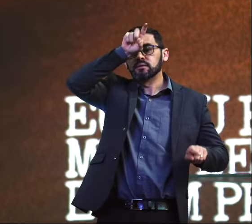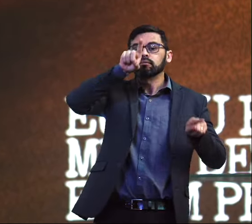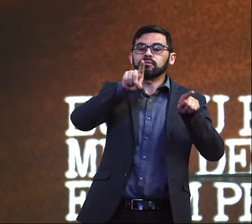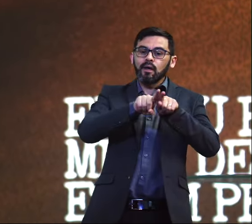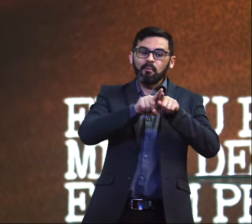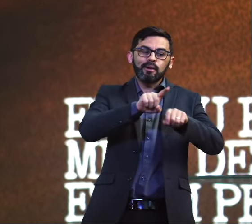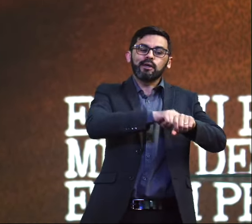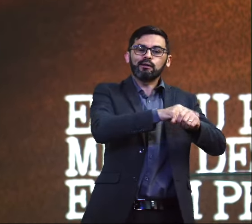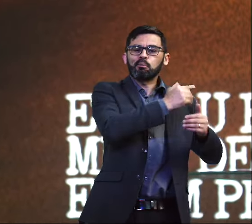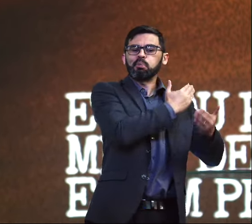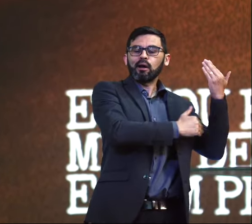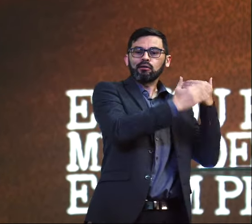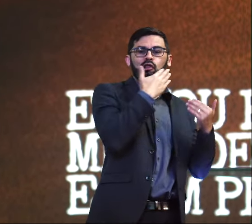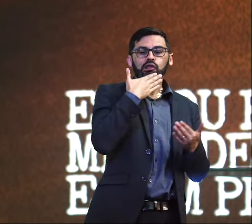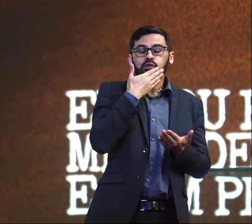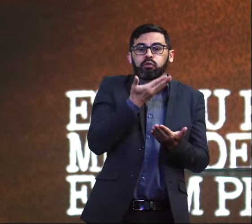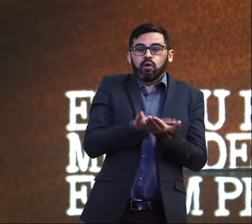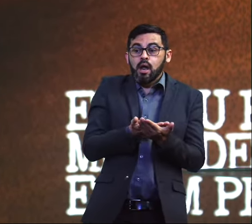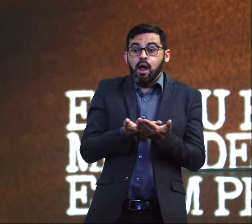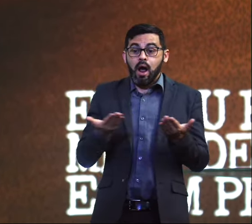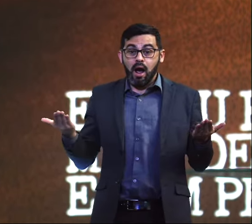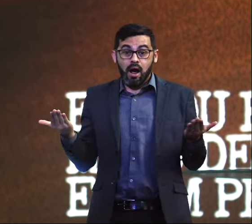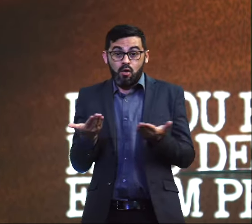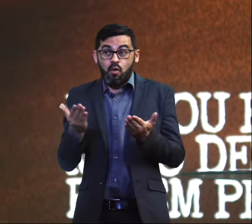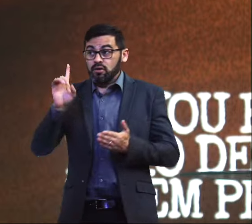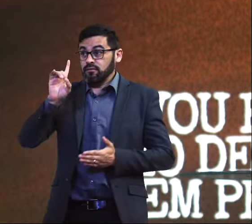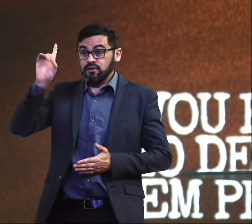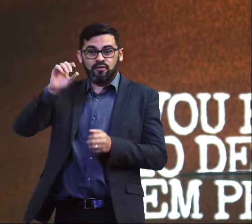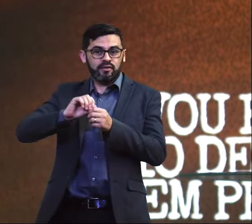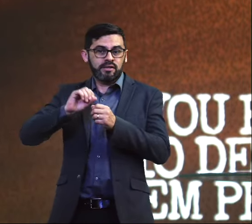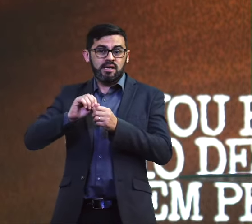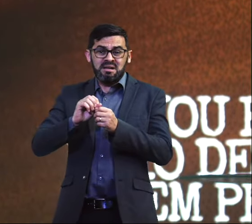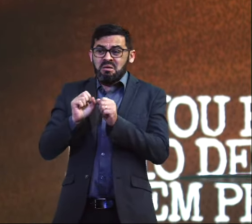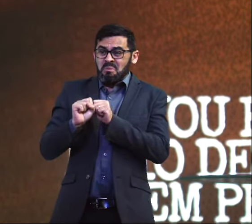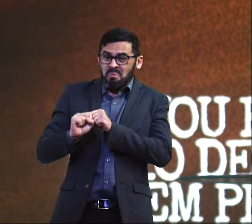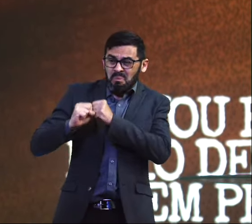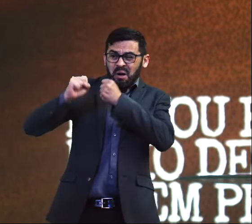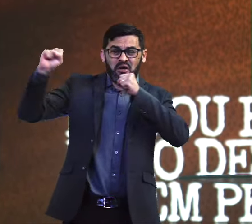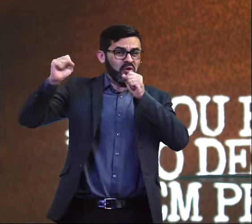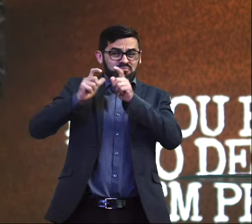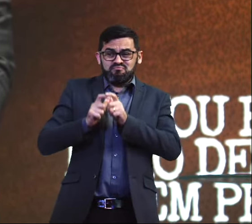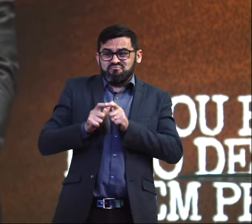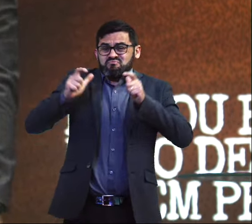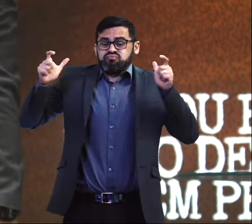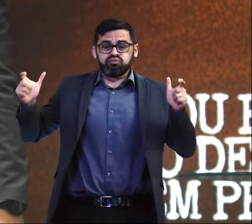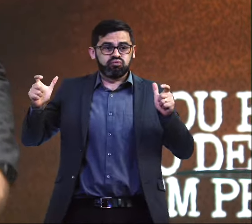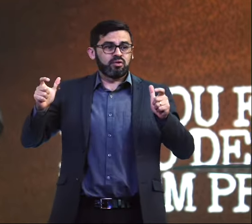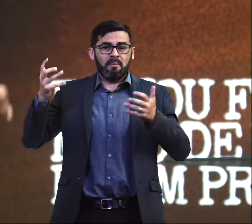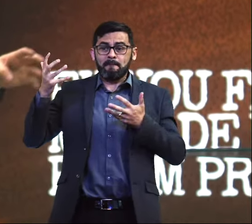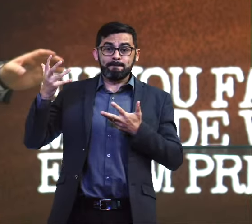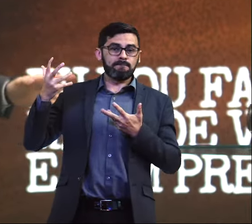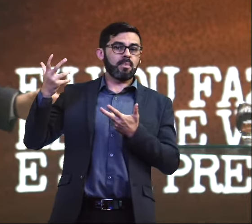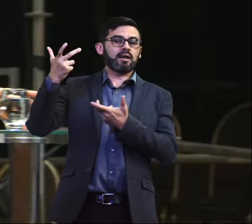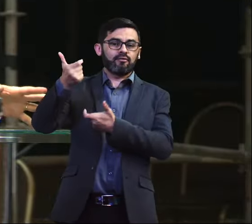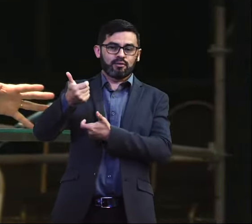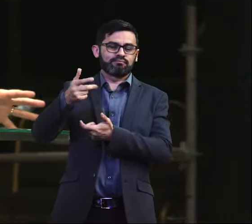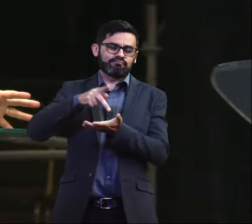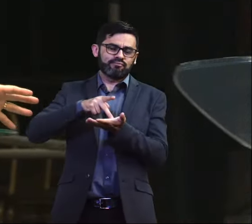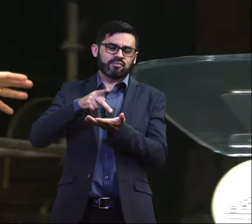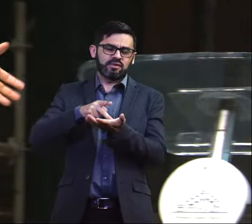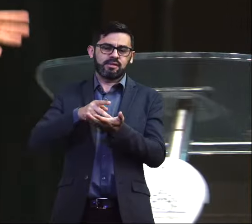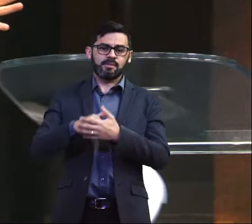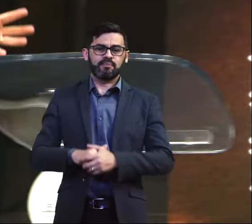que eu vou fazer agora vai ser algo ainda mais surpreendente e maravilhoso. E para mim, a